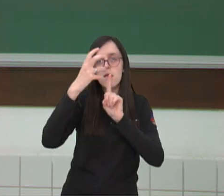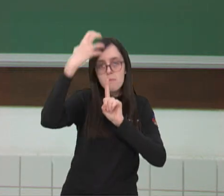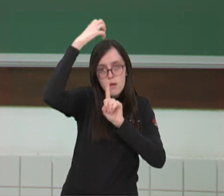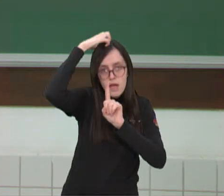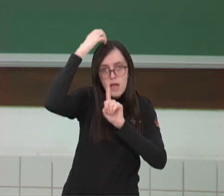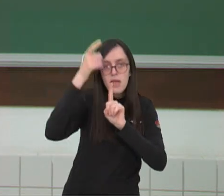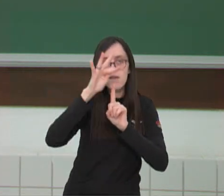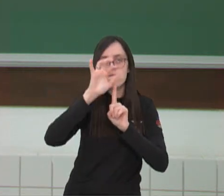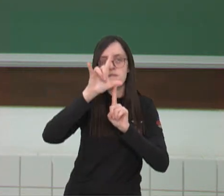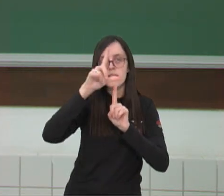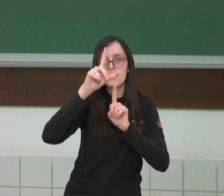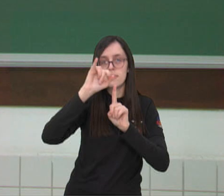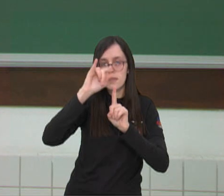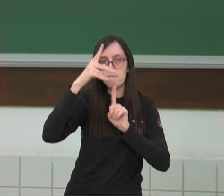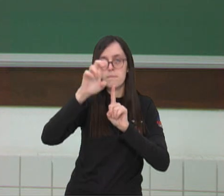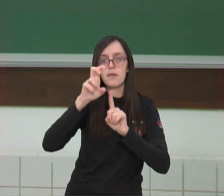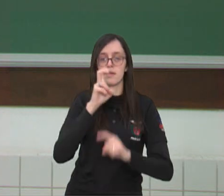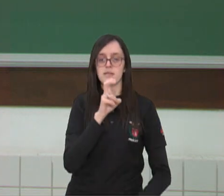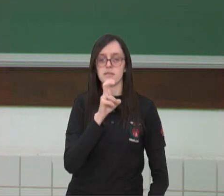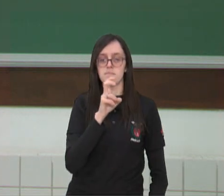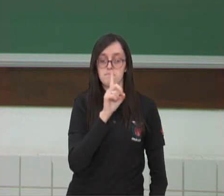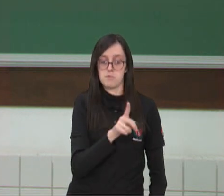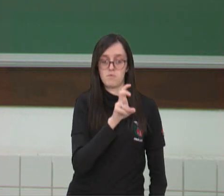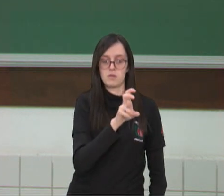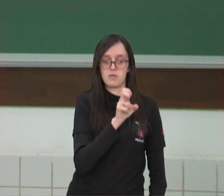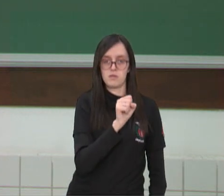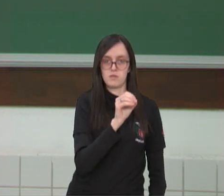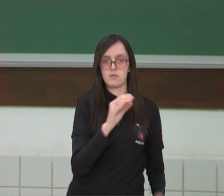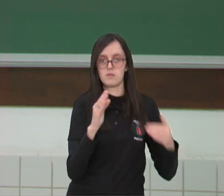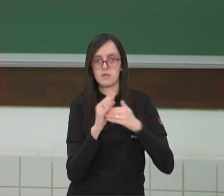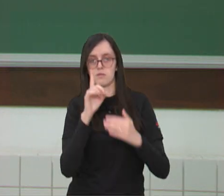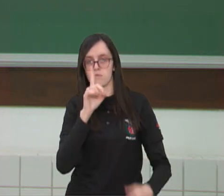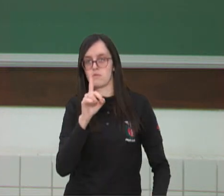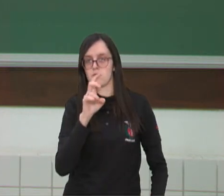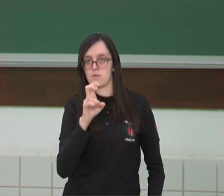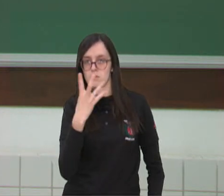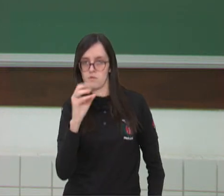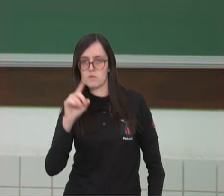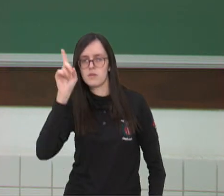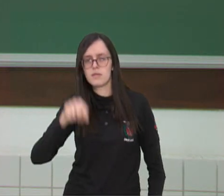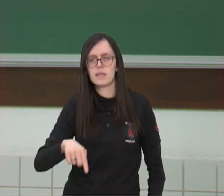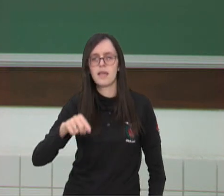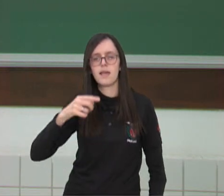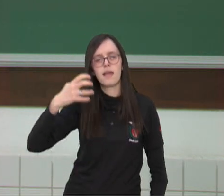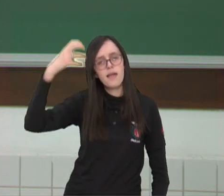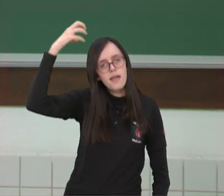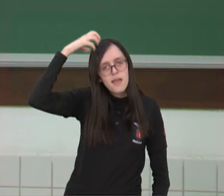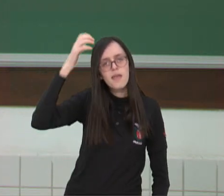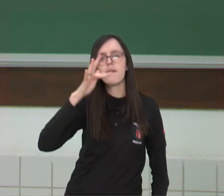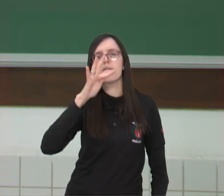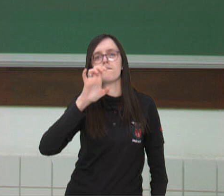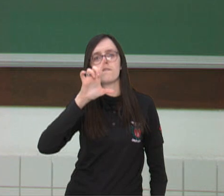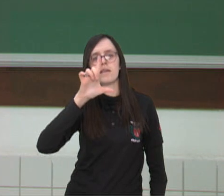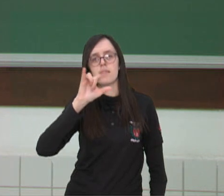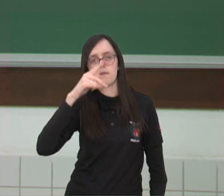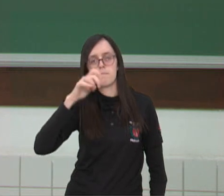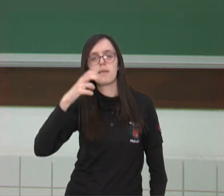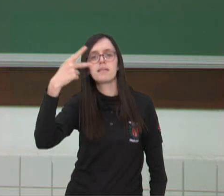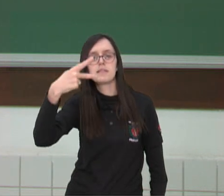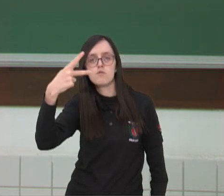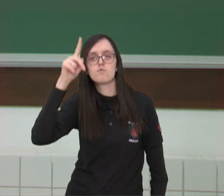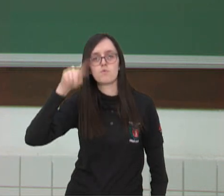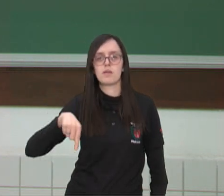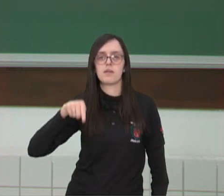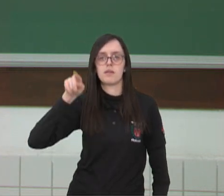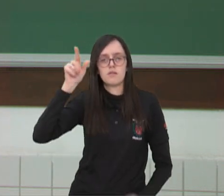Filipe, entre 1580 até 1640. Começou com o rei Filipe II da Espanha, que dominou o governo de